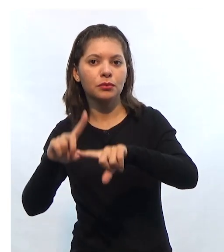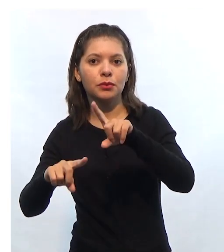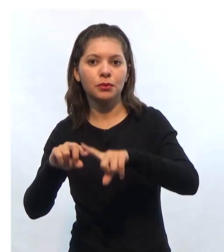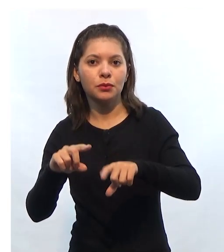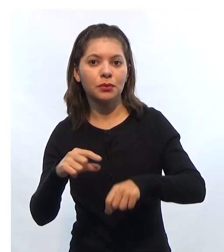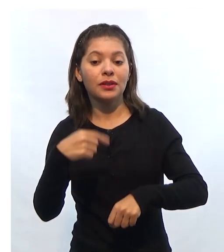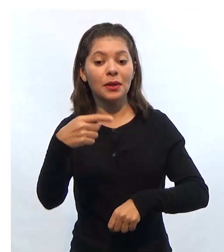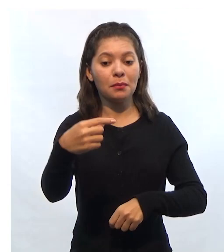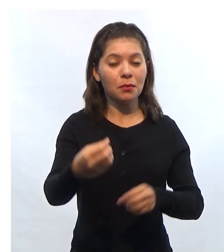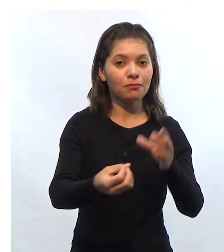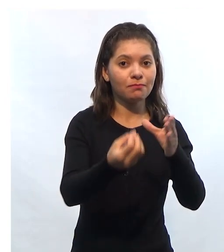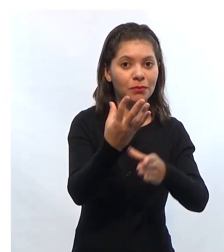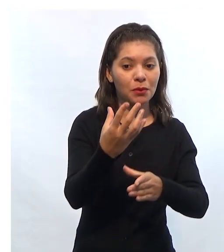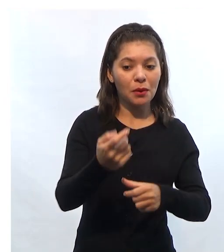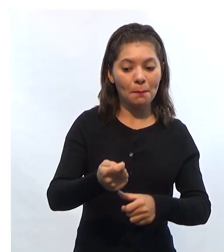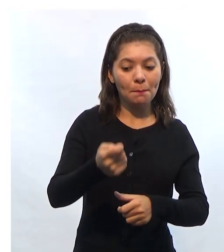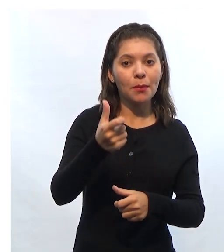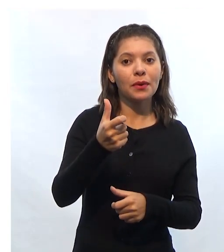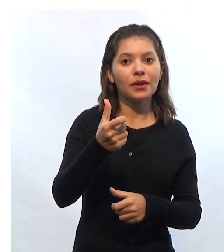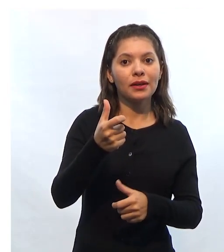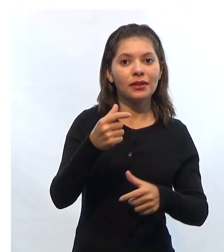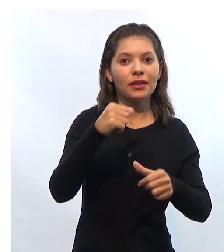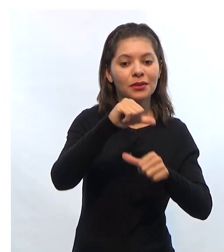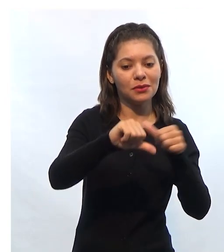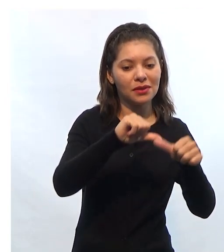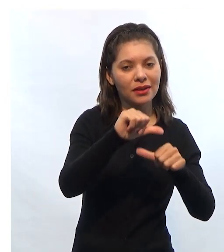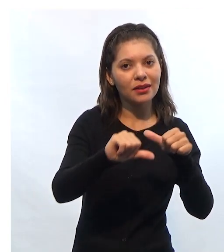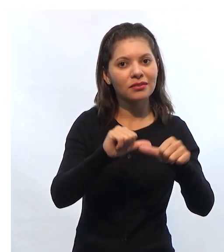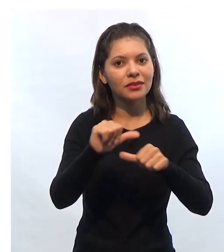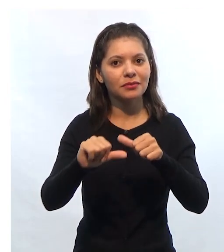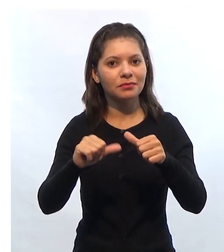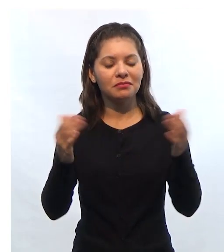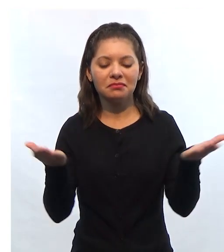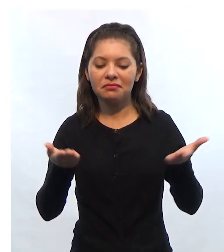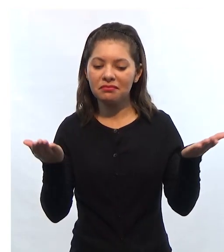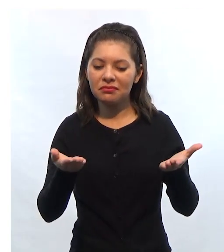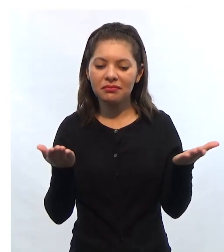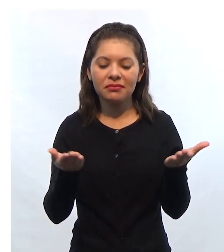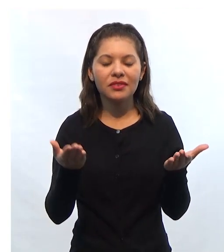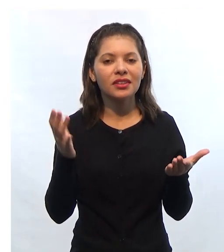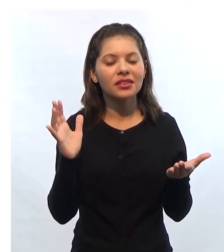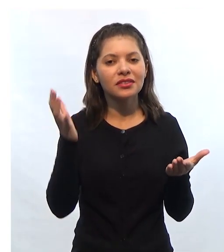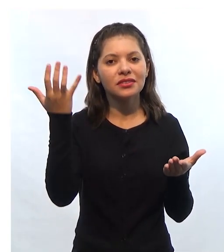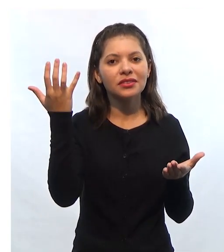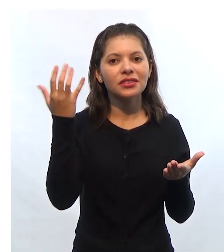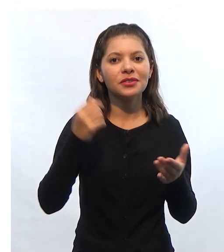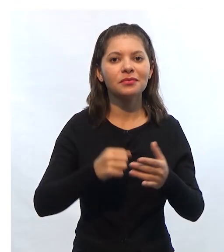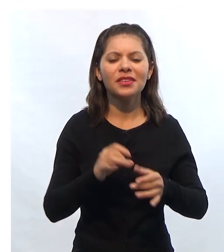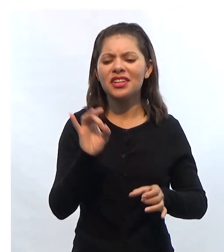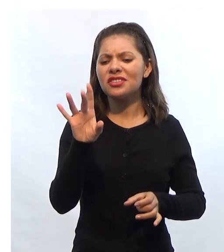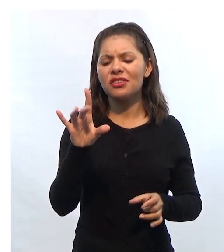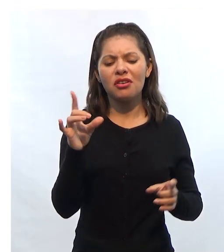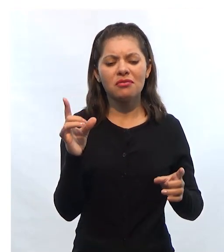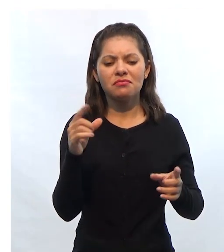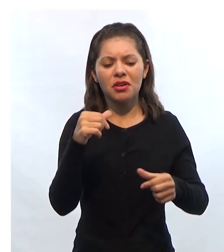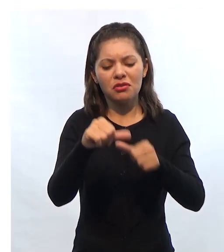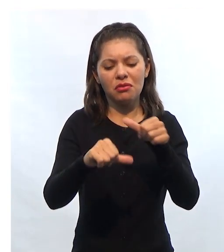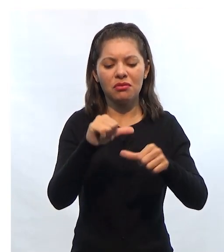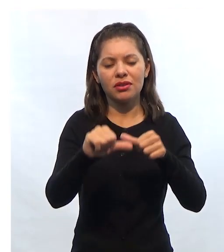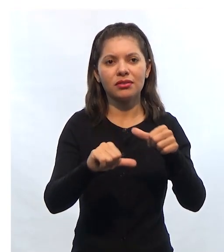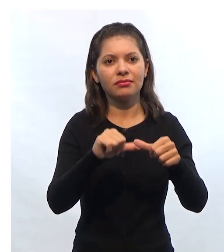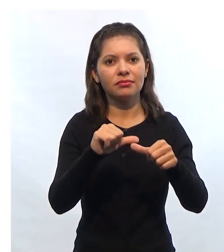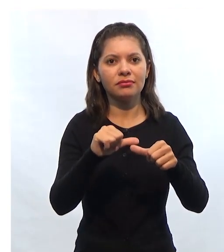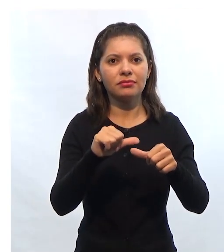criada a moeda, e aí a gente trocava, né, por moeda, como acontece até hoje. Mas eram apenas trocas,